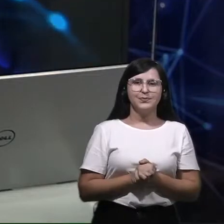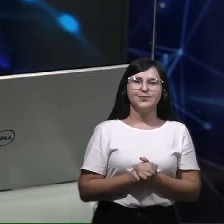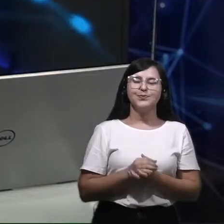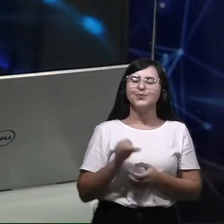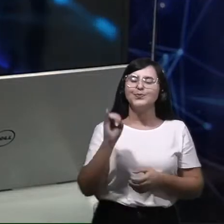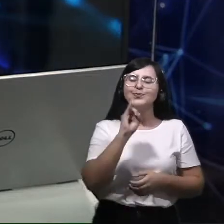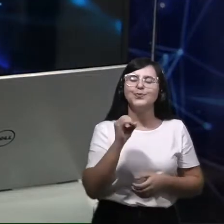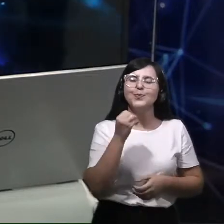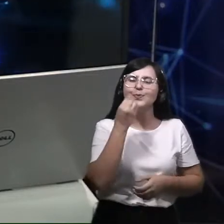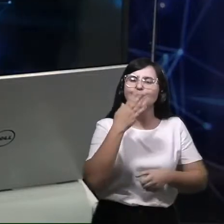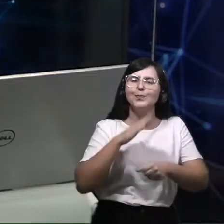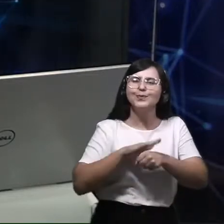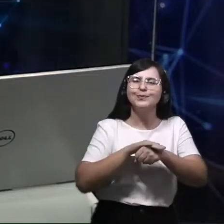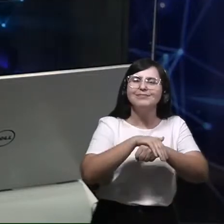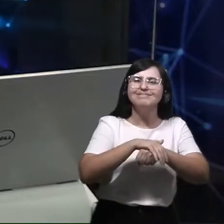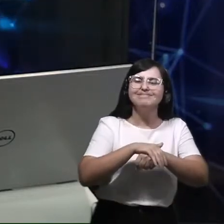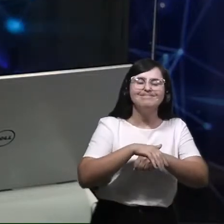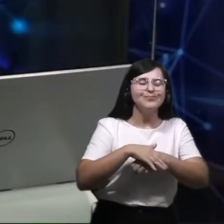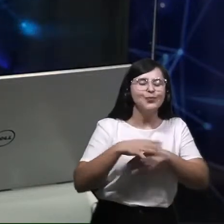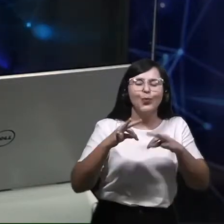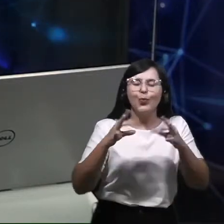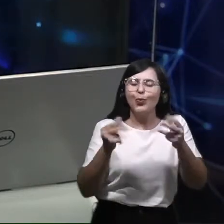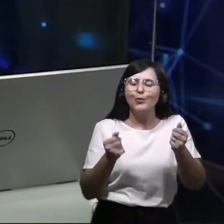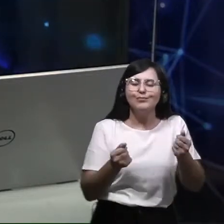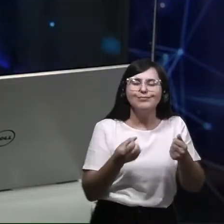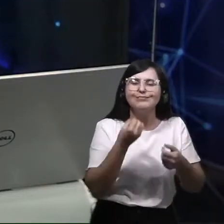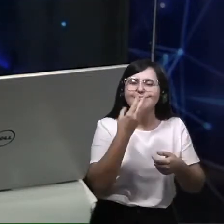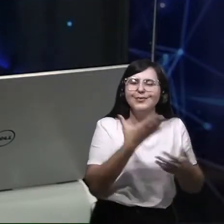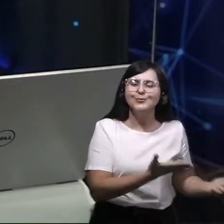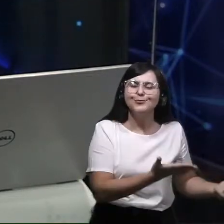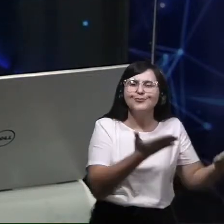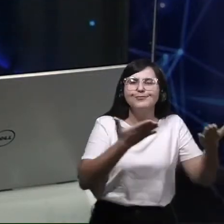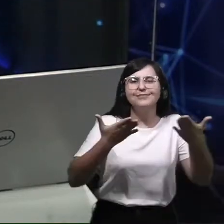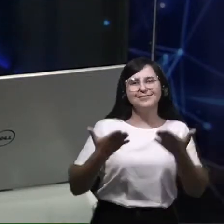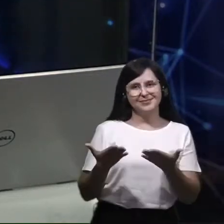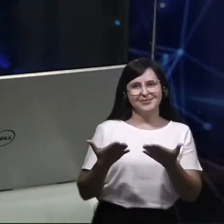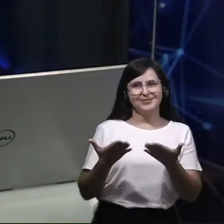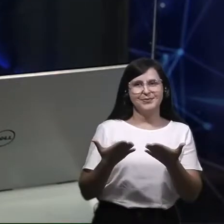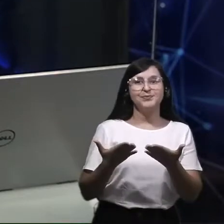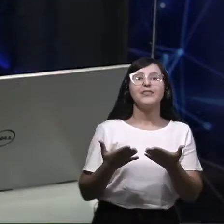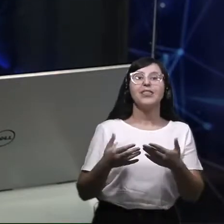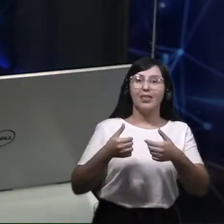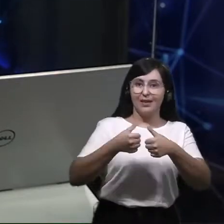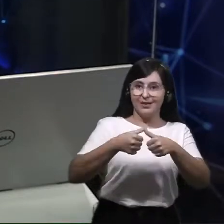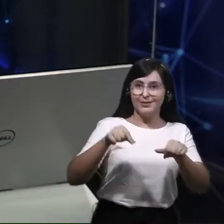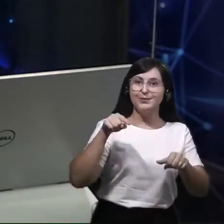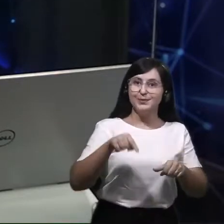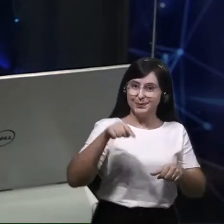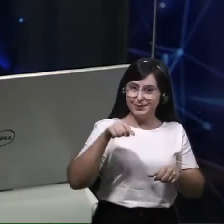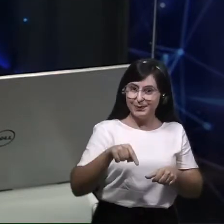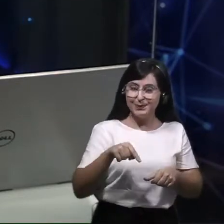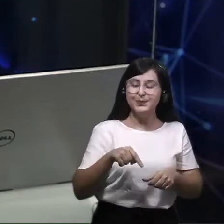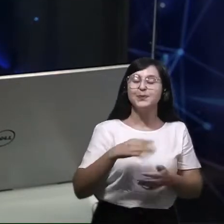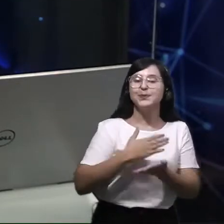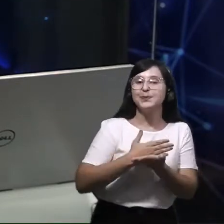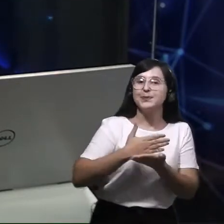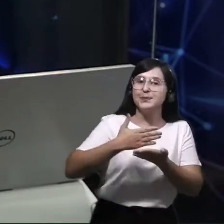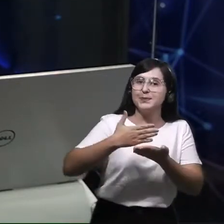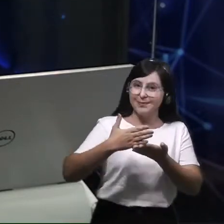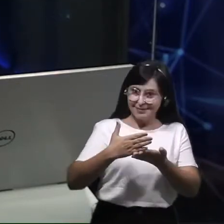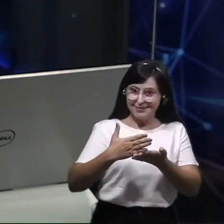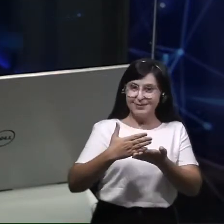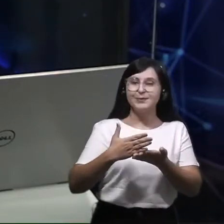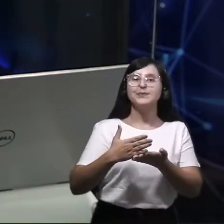Olá, muito boa noite, sejam muito bem-vindos. Estamos ao vivo aos estúdios do Santa Cruz Online e a partir de agora, né,